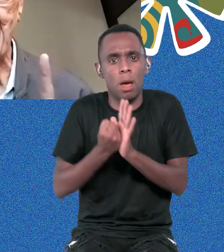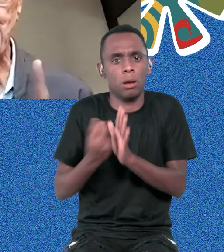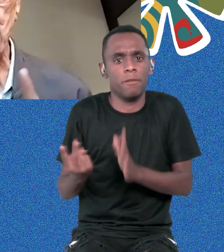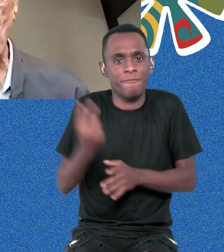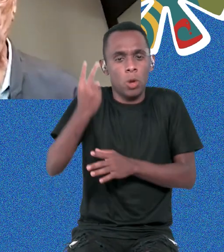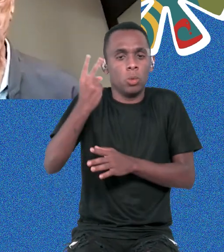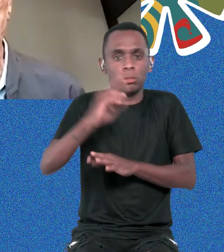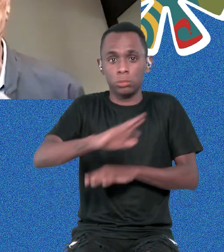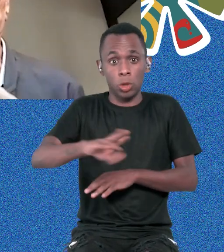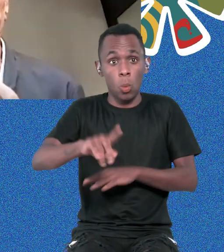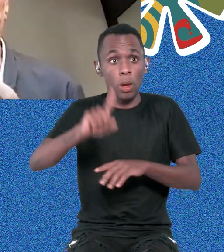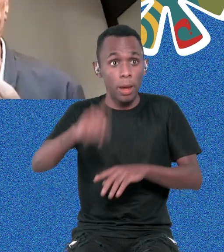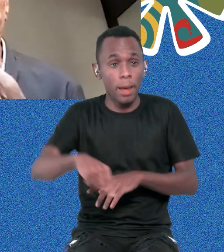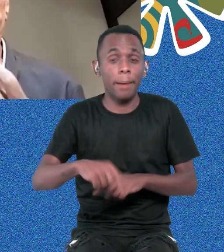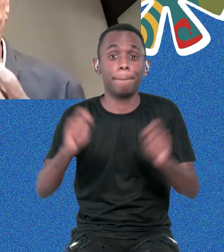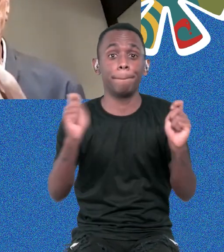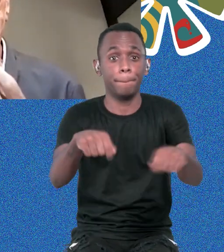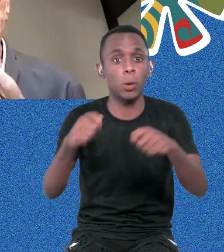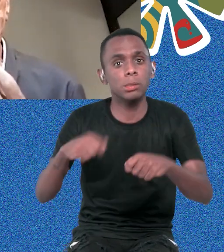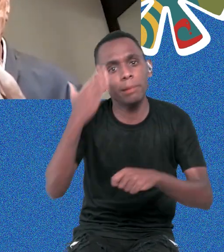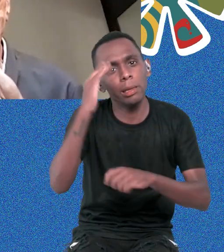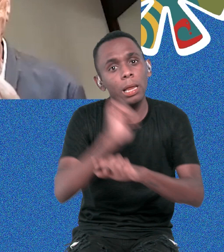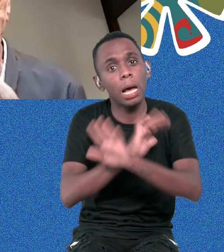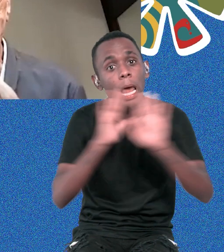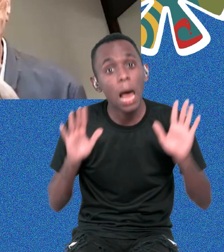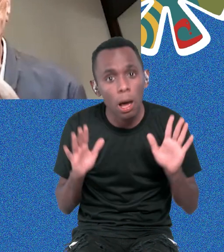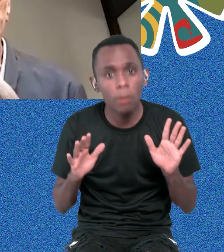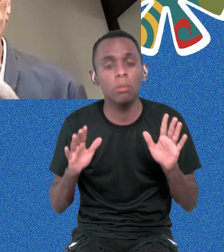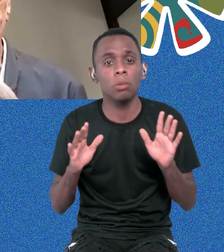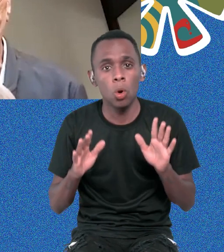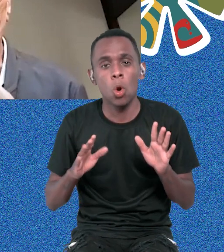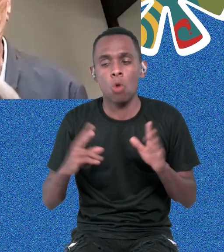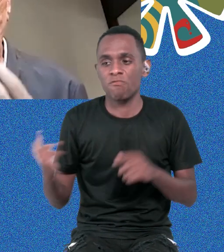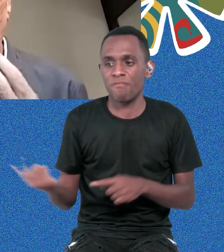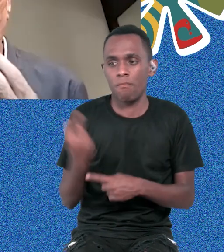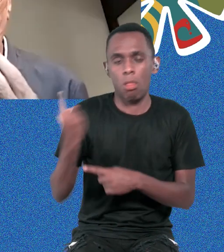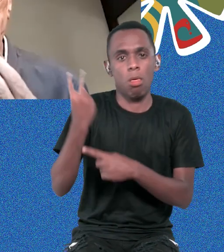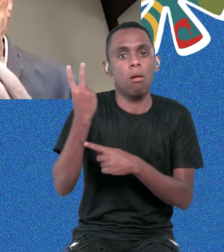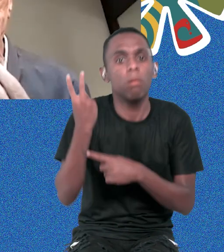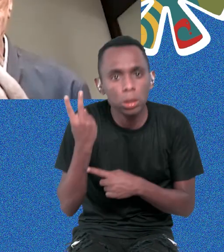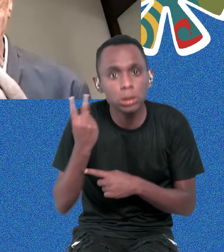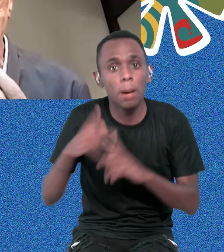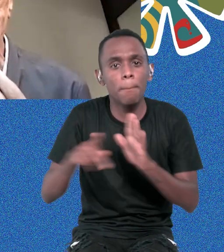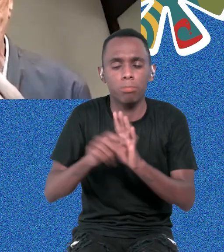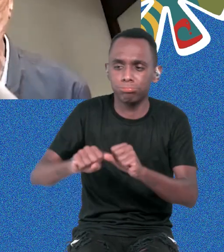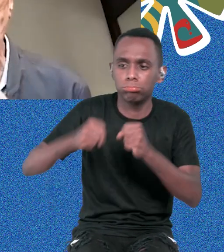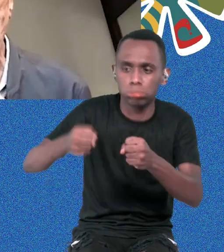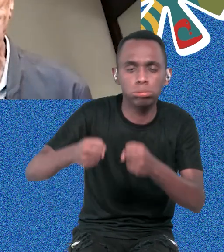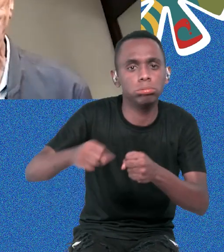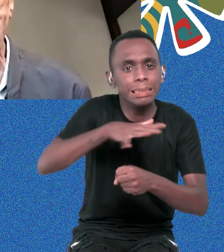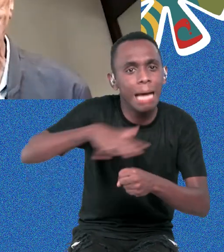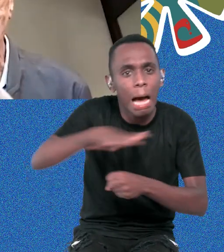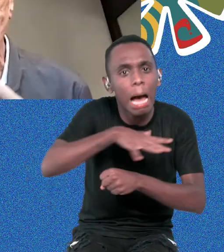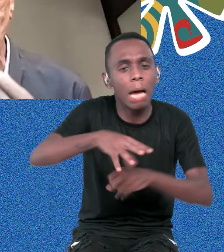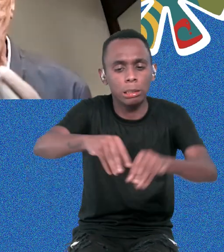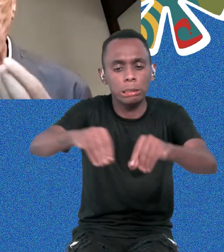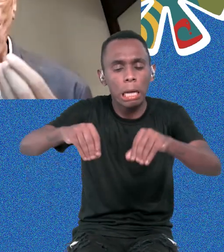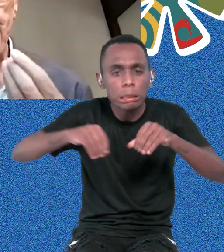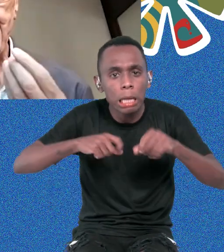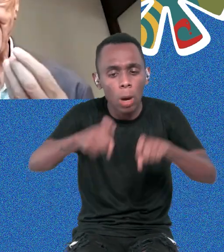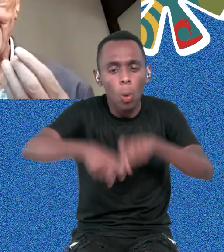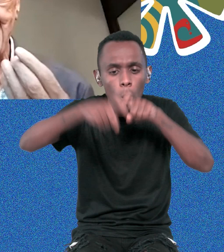patrimonializada, mas nos moldes de que seja capaz de entender os valores da luta pela terra,